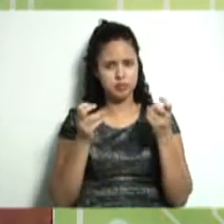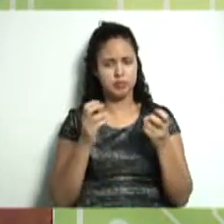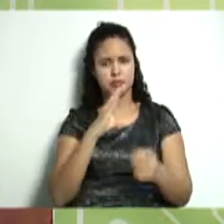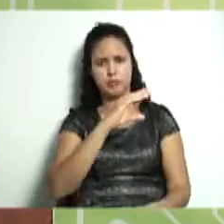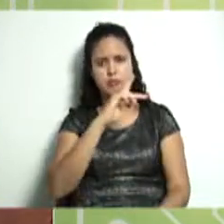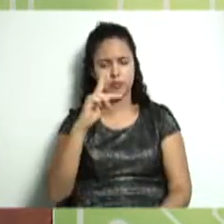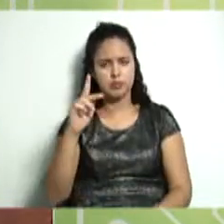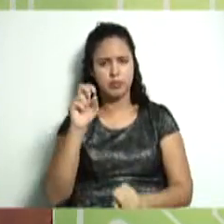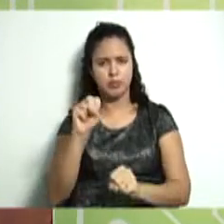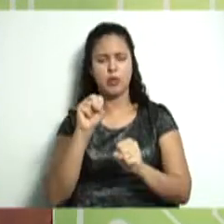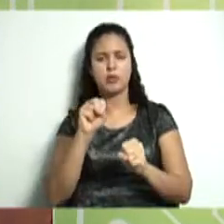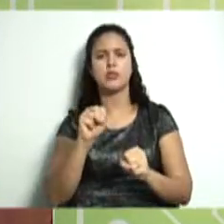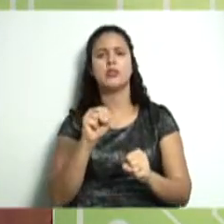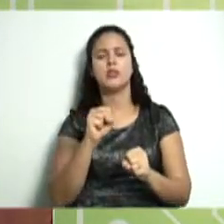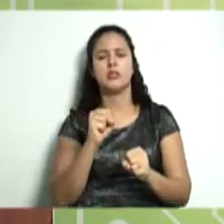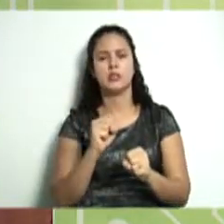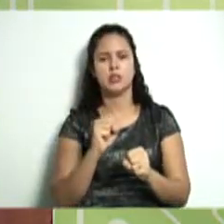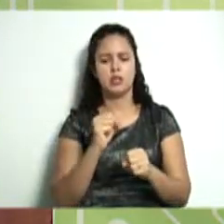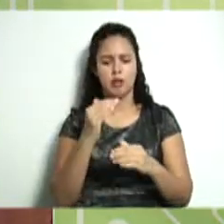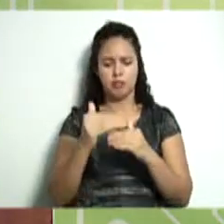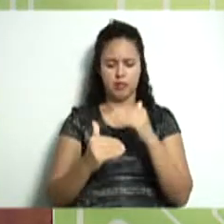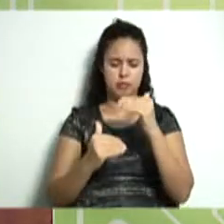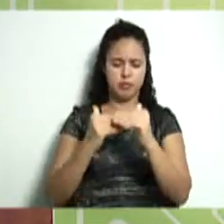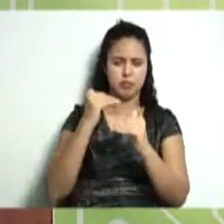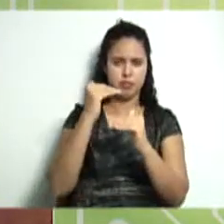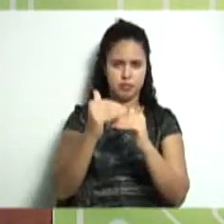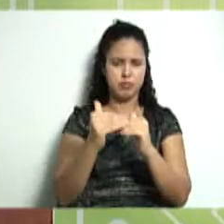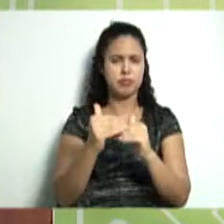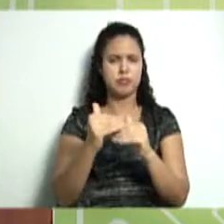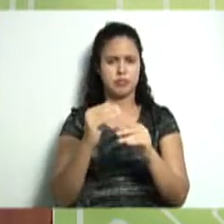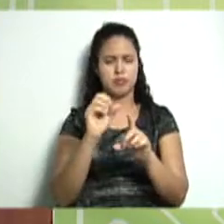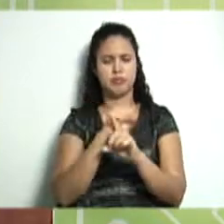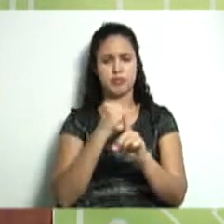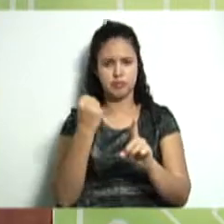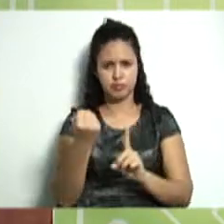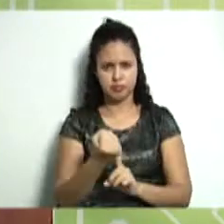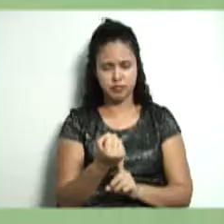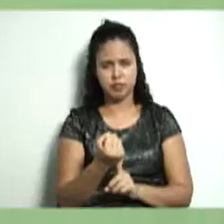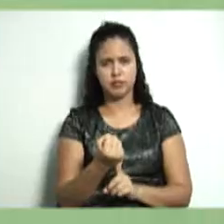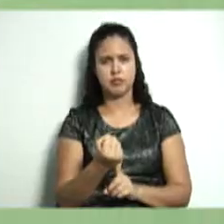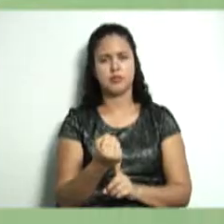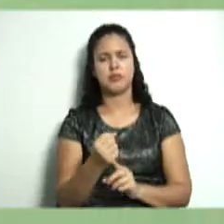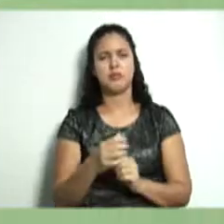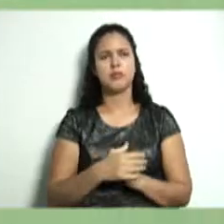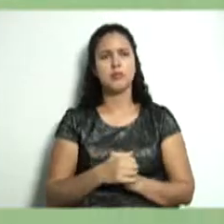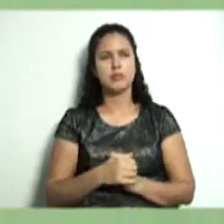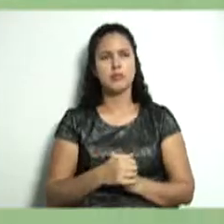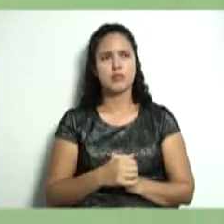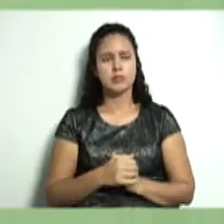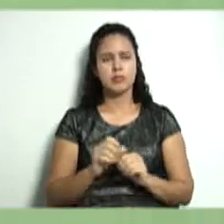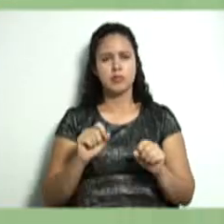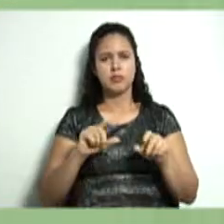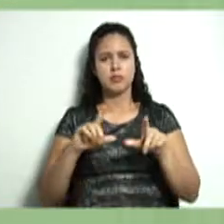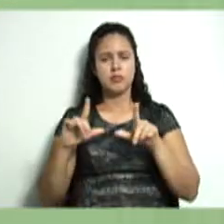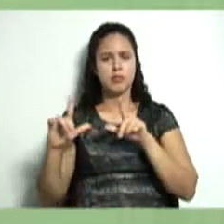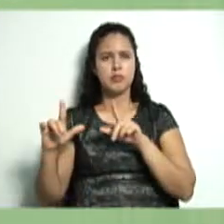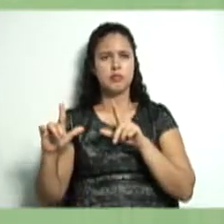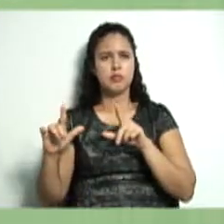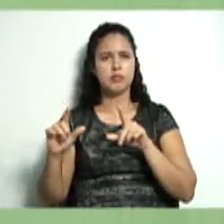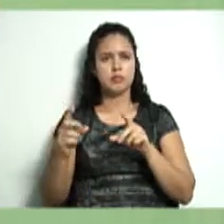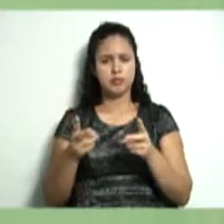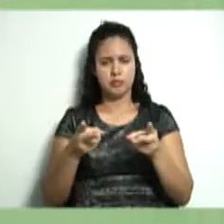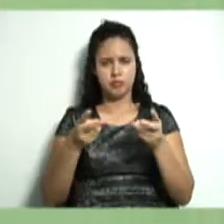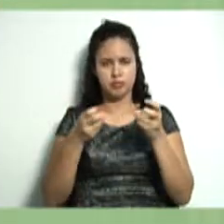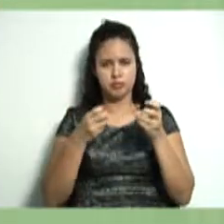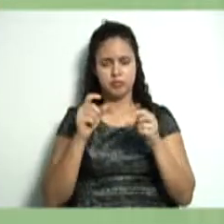cooperativas podem atuar para desenvolver aí a sociedade. No próximo slide, a gente traz